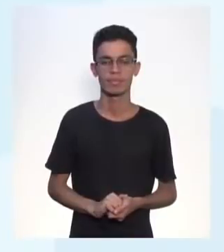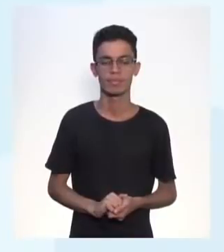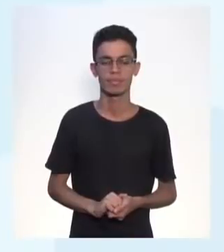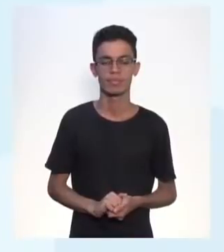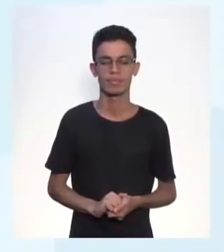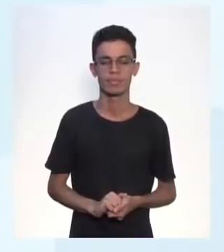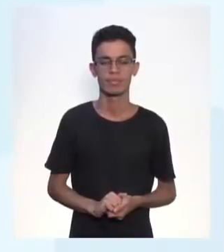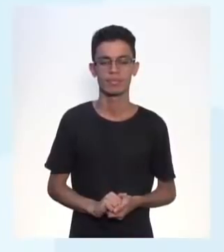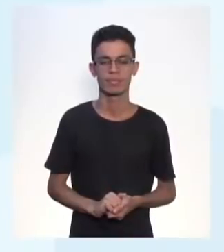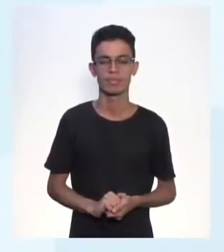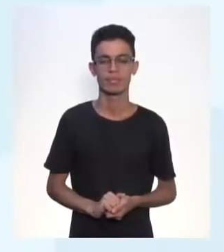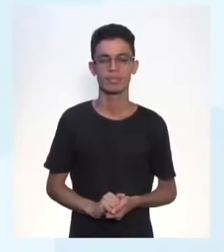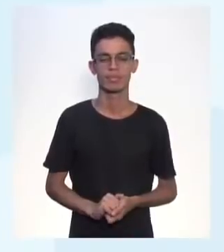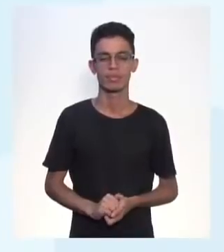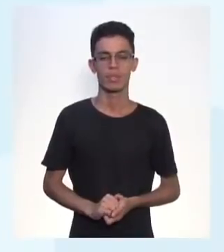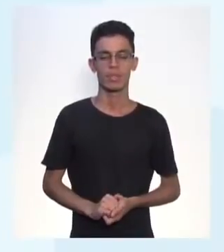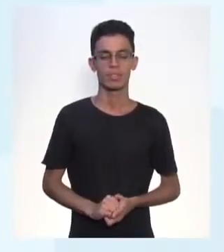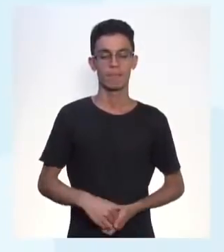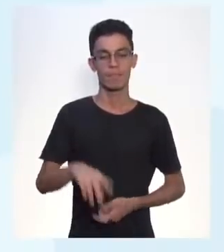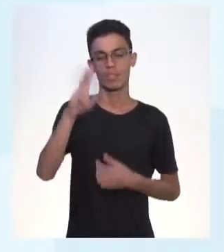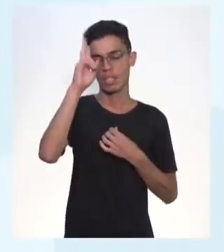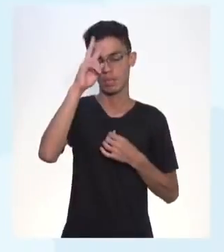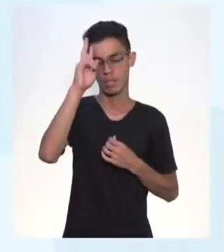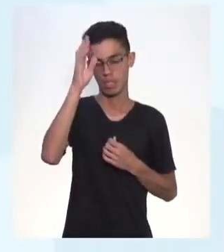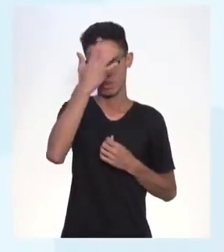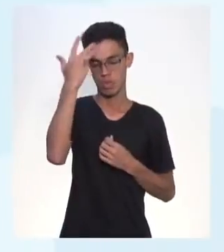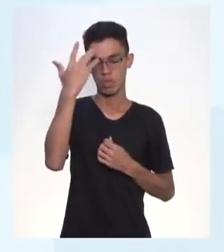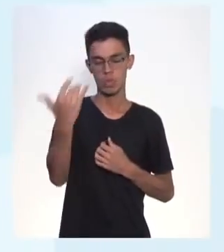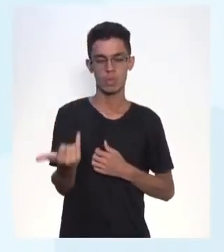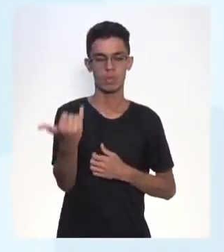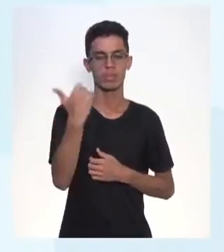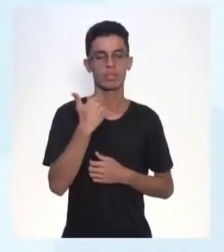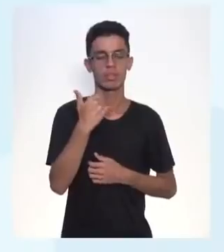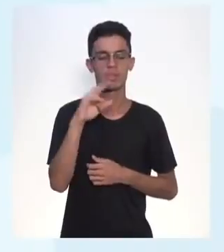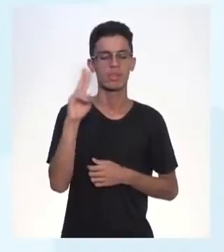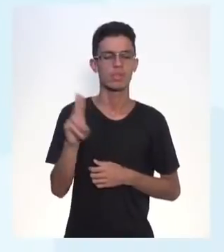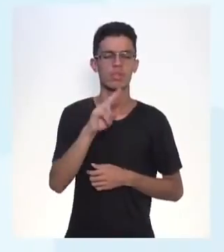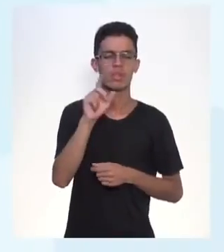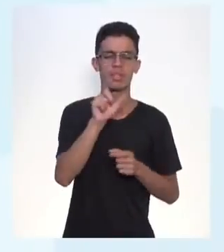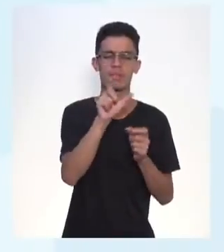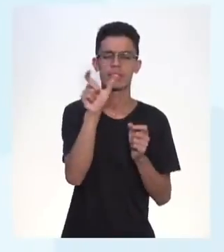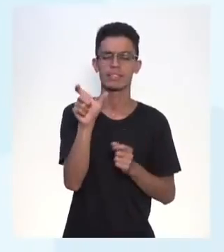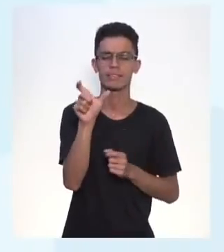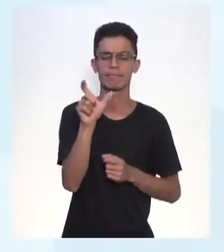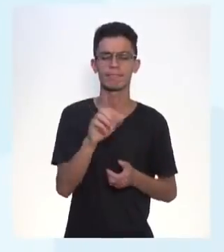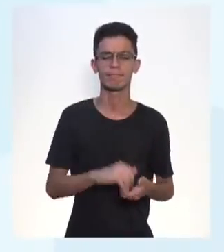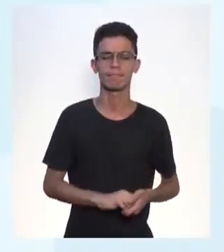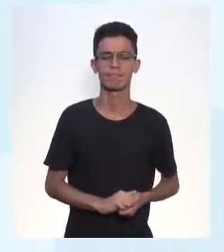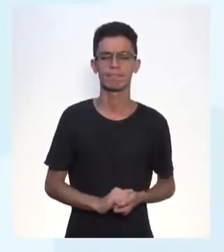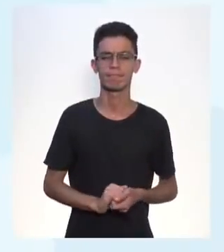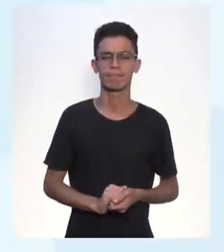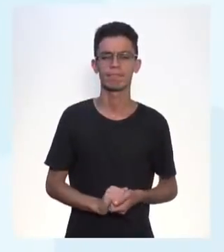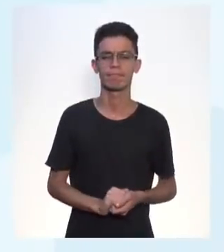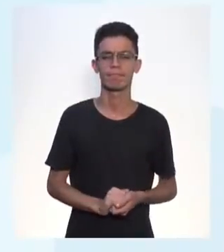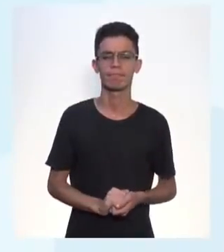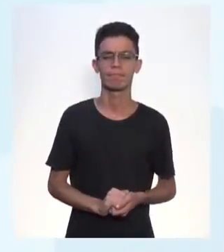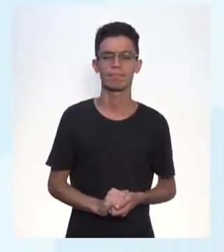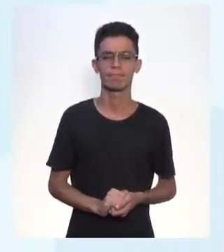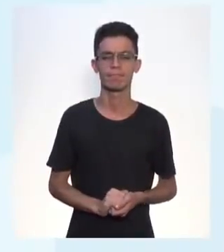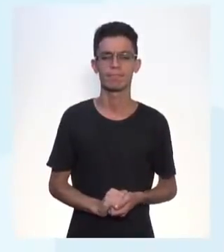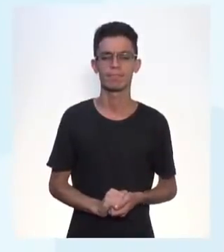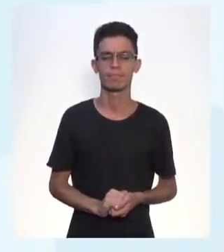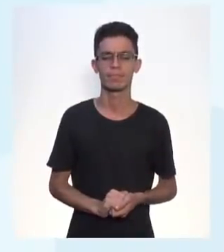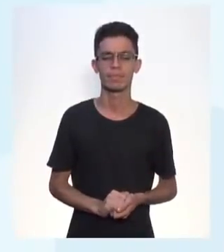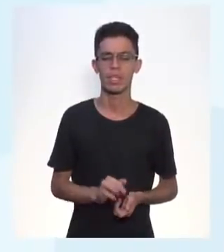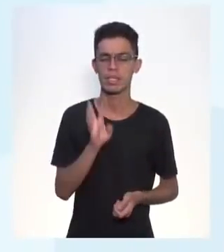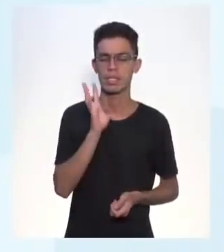E aí, lembra quem falou do I enjoyed? Okay, se não, tudo bem. Mas eu notei essa frase que foi bem legal. Muita resposta.